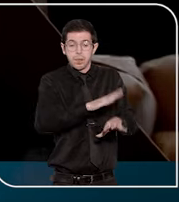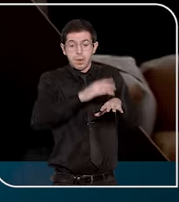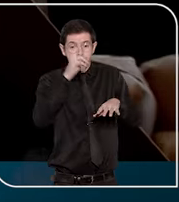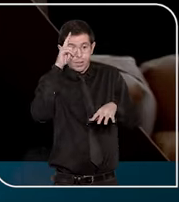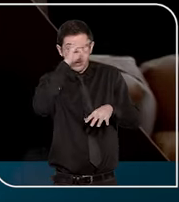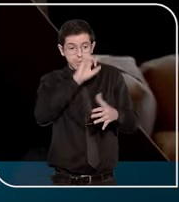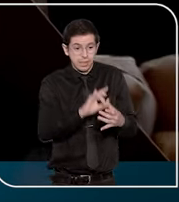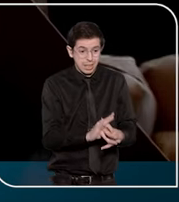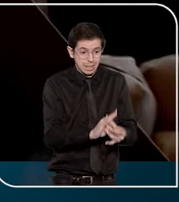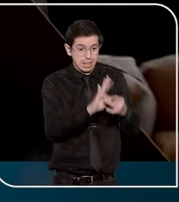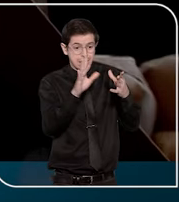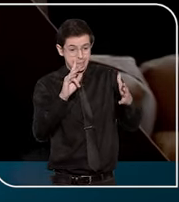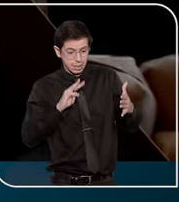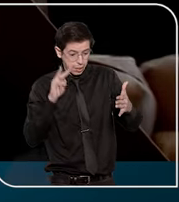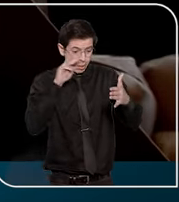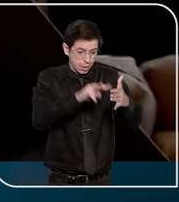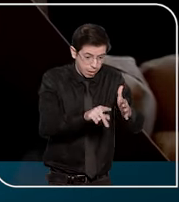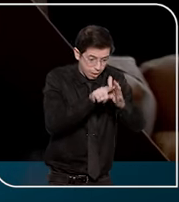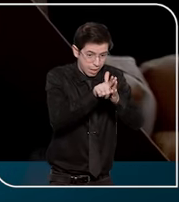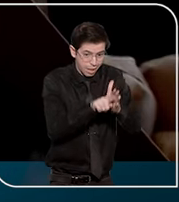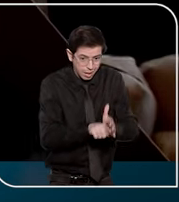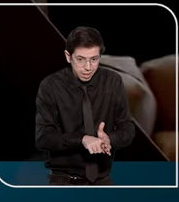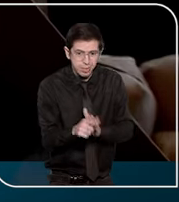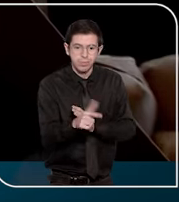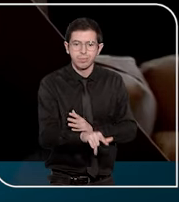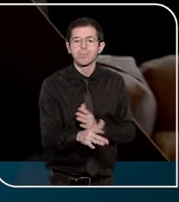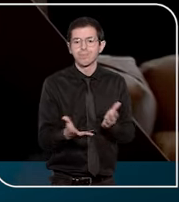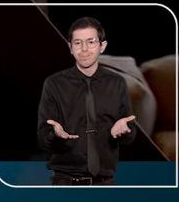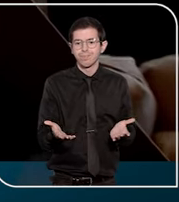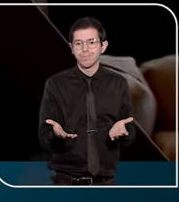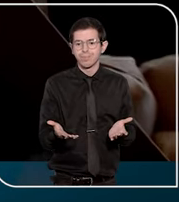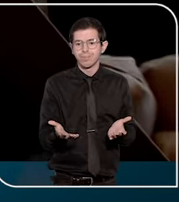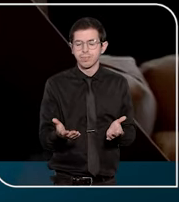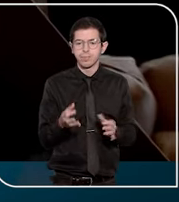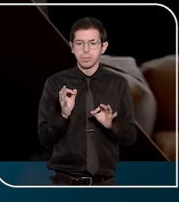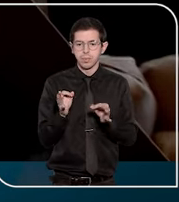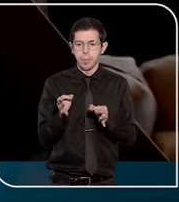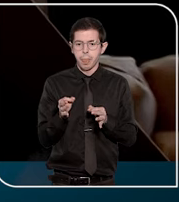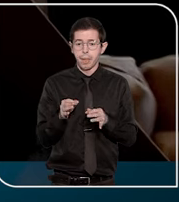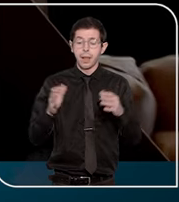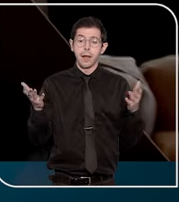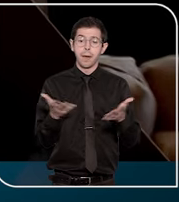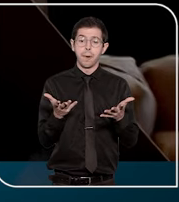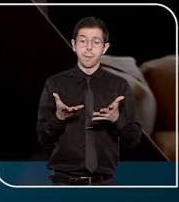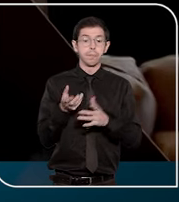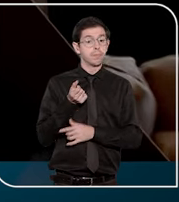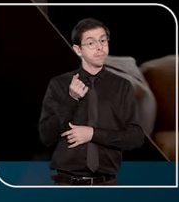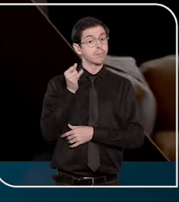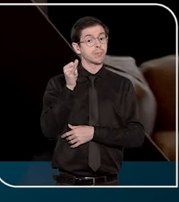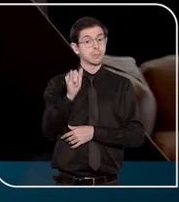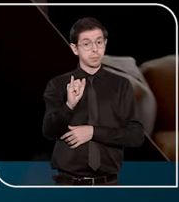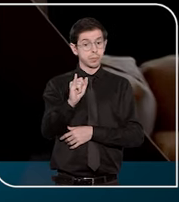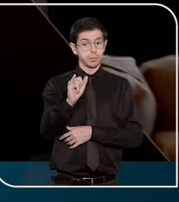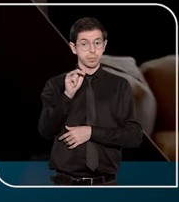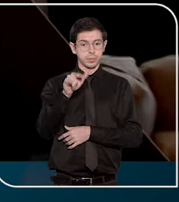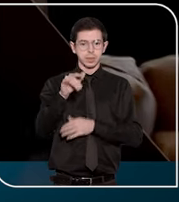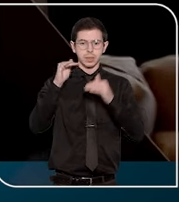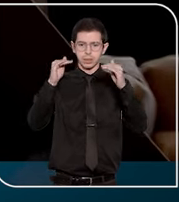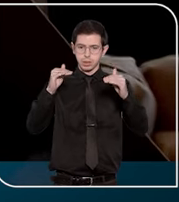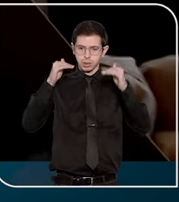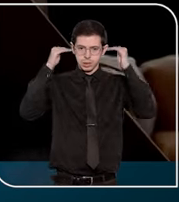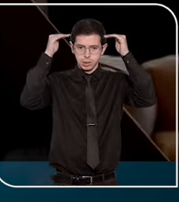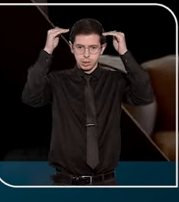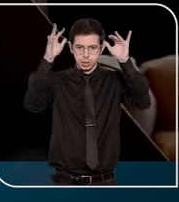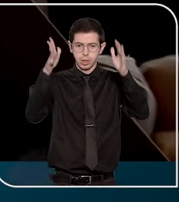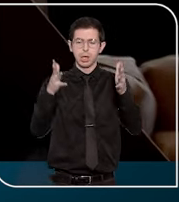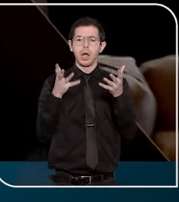de autorizar essa revisitação toda. É isso mesmo. Agora, no caso de o Supremo já ter